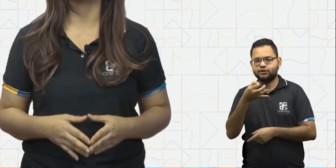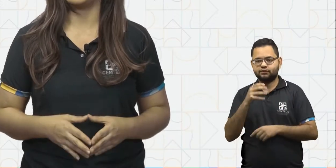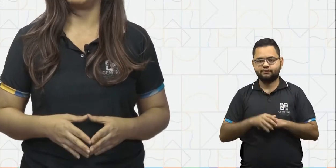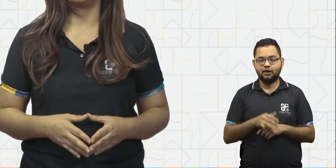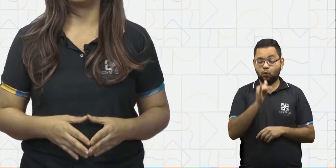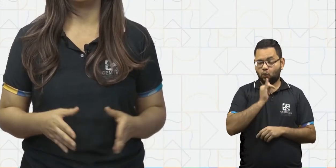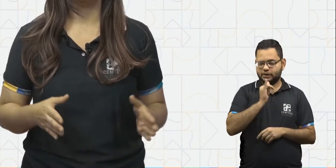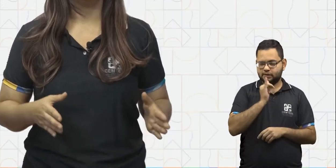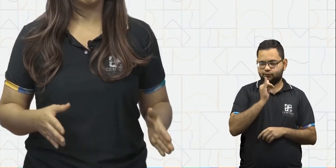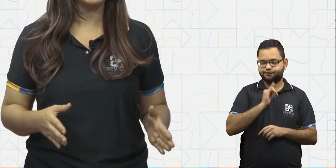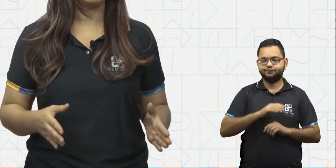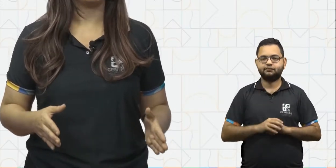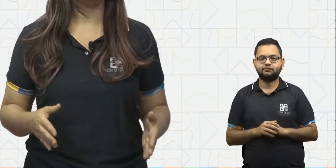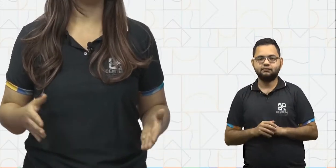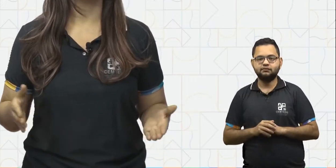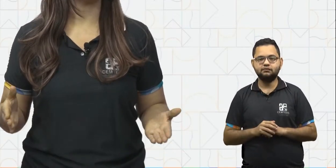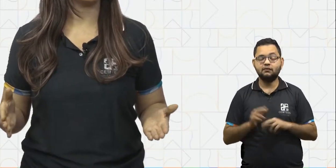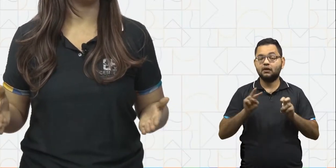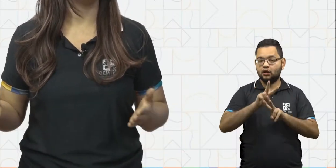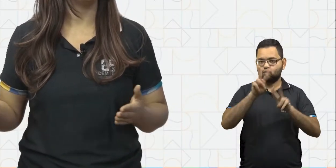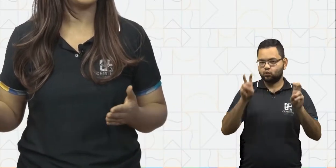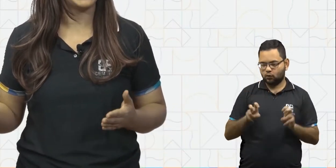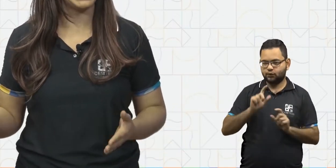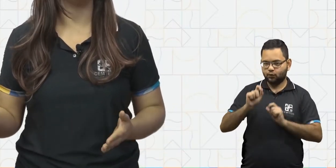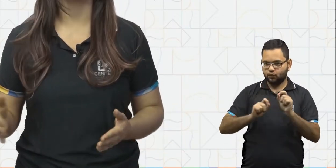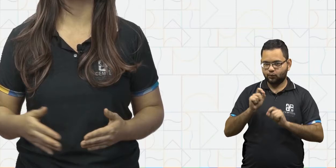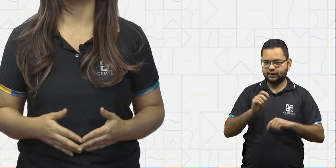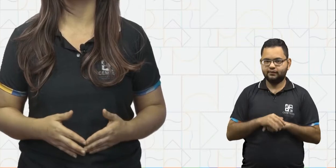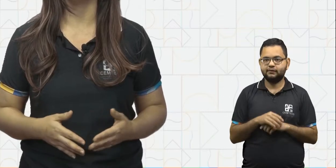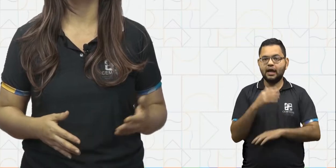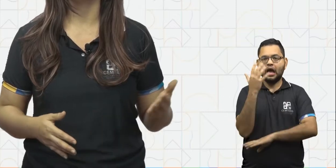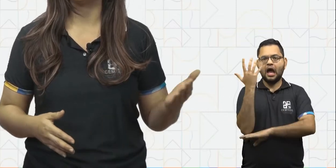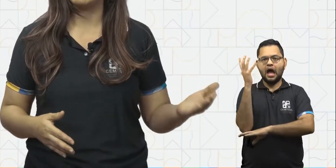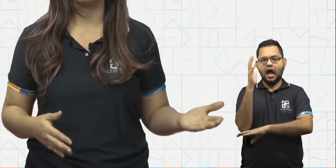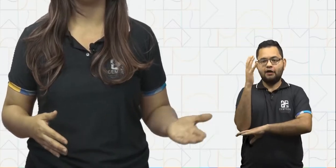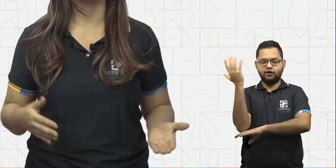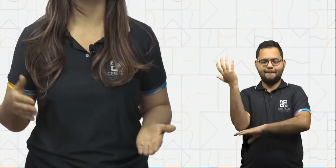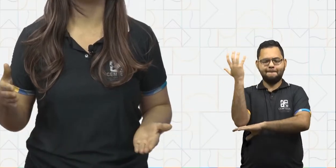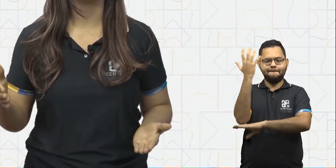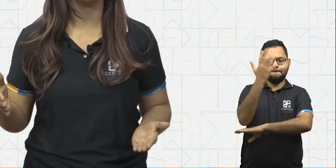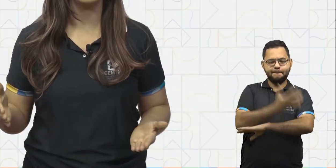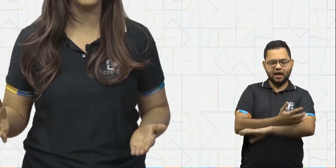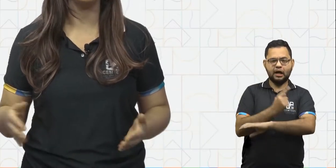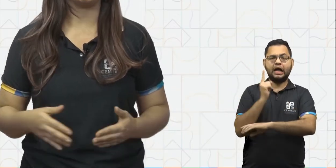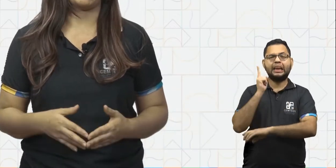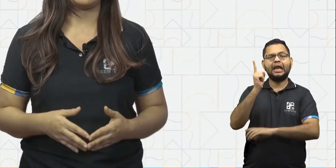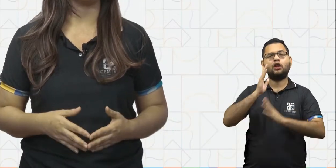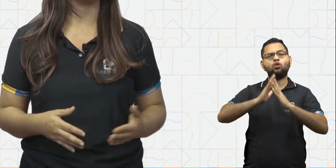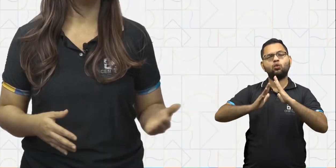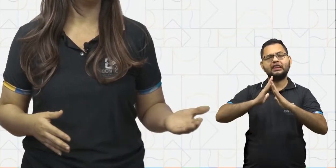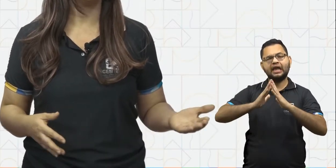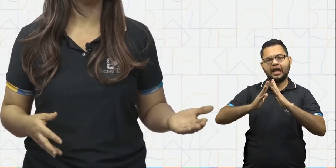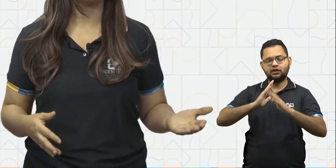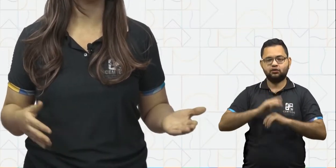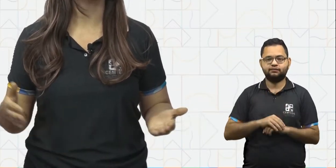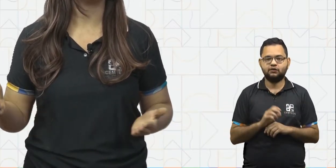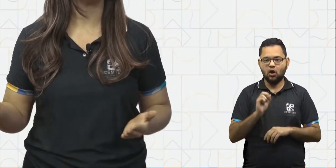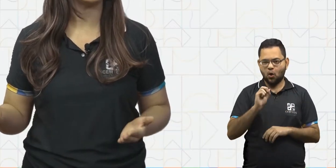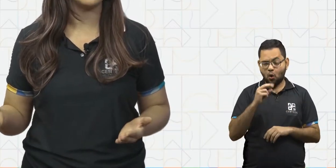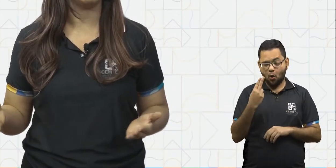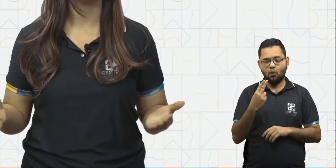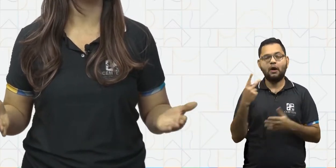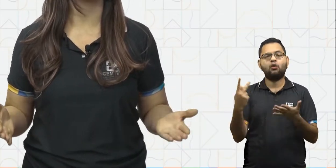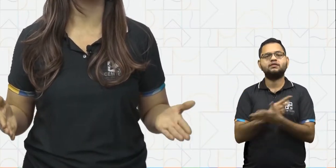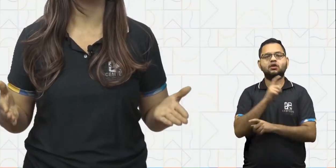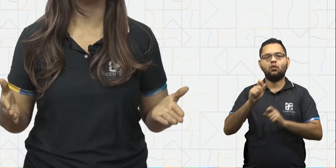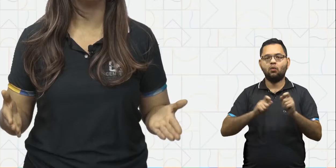um exemplo? Quando falamos que uma árvore caiu na Avenida Getúlio Vargas ou que uma